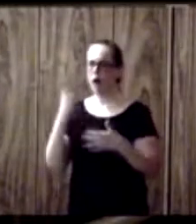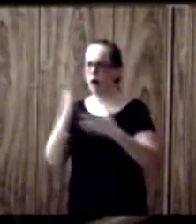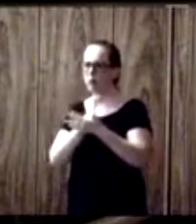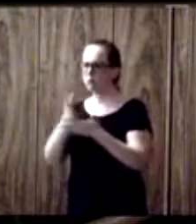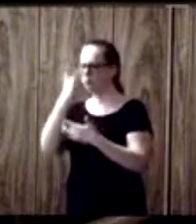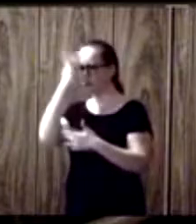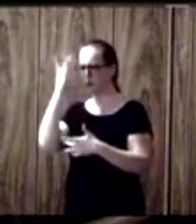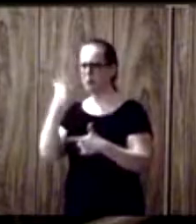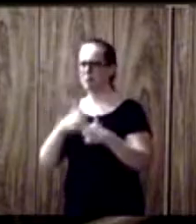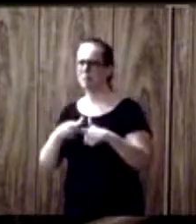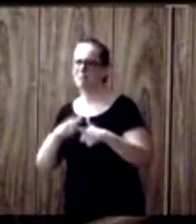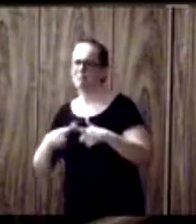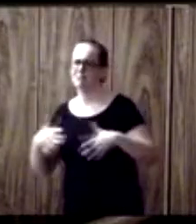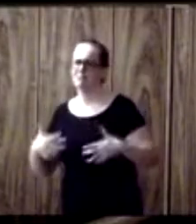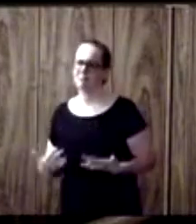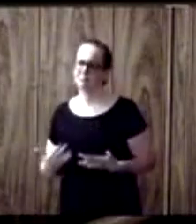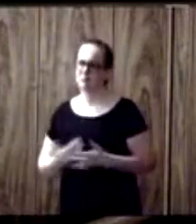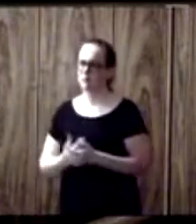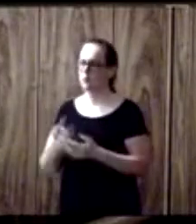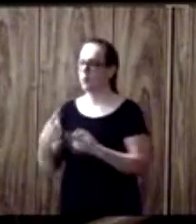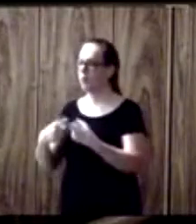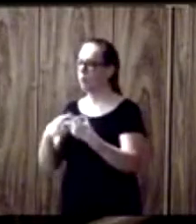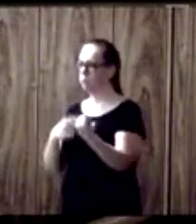problema para a sociedade?